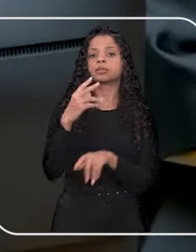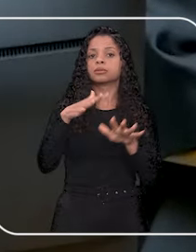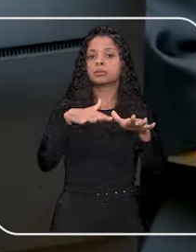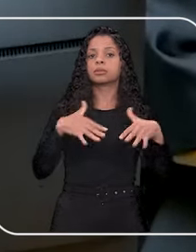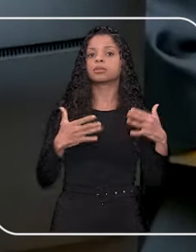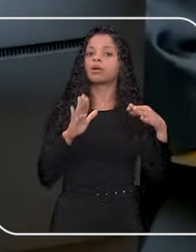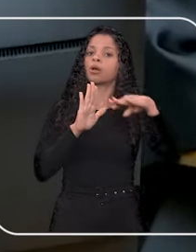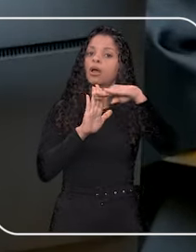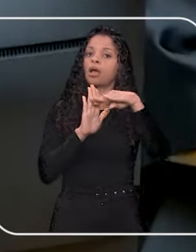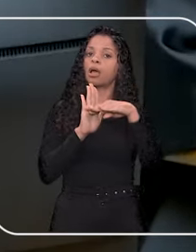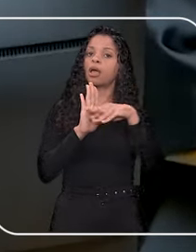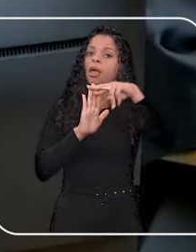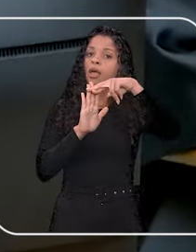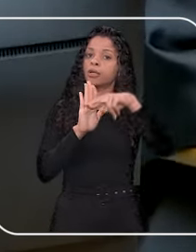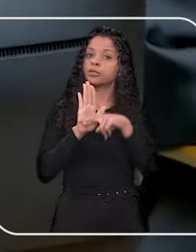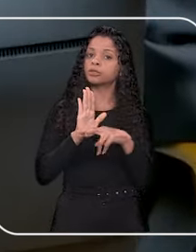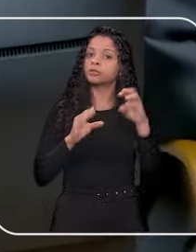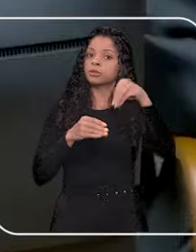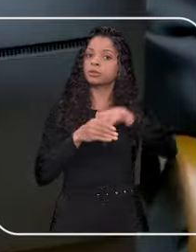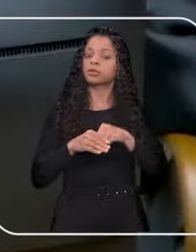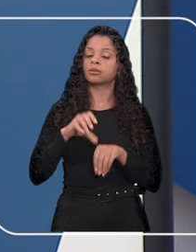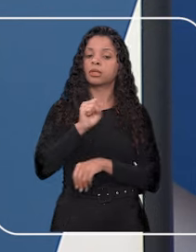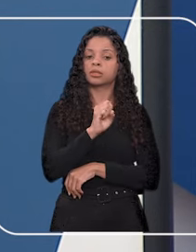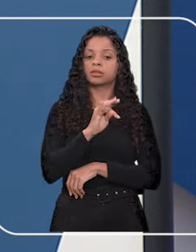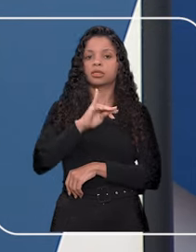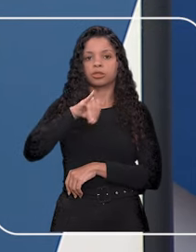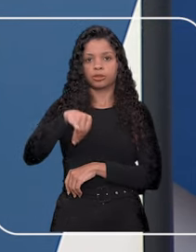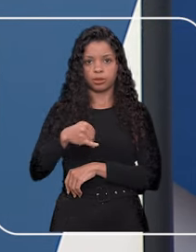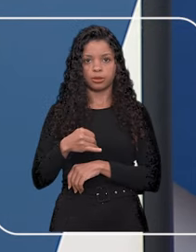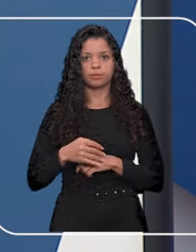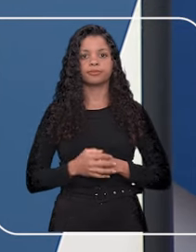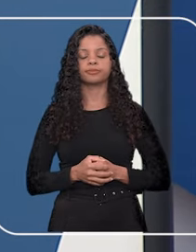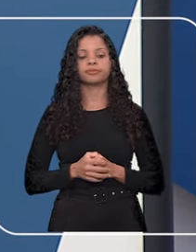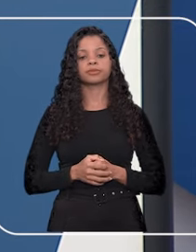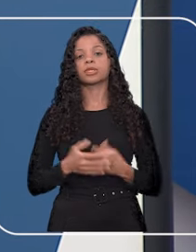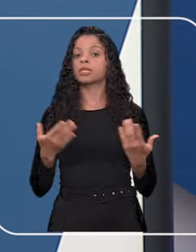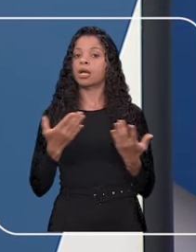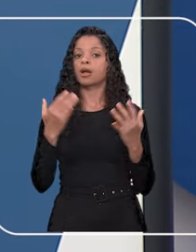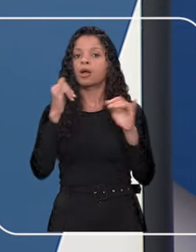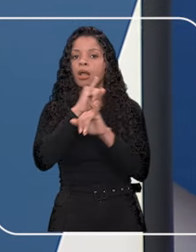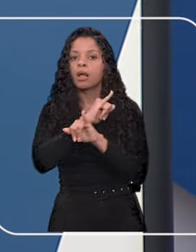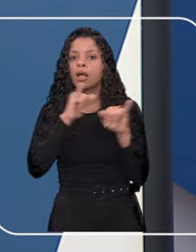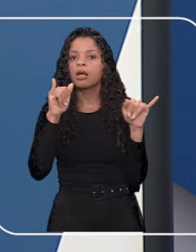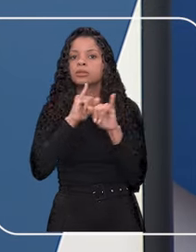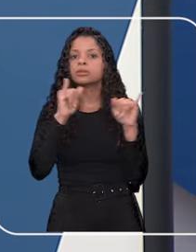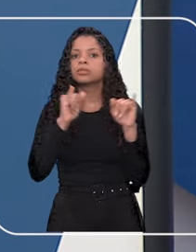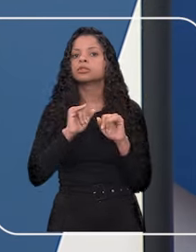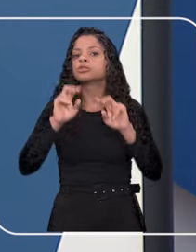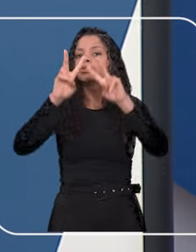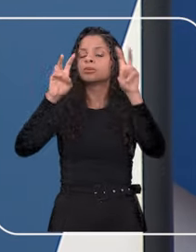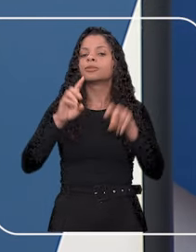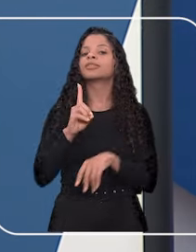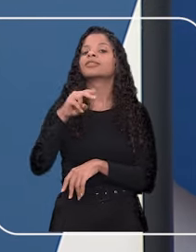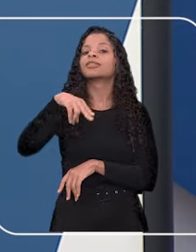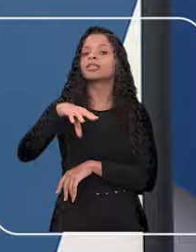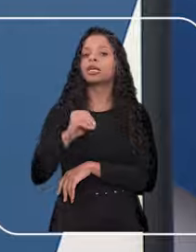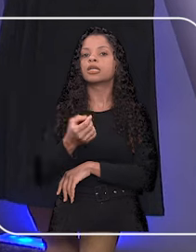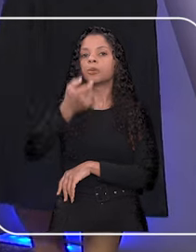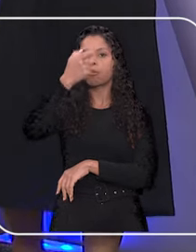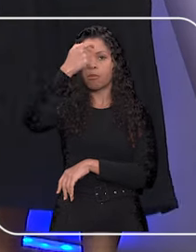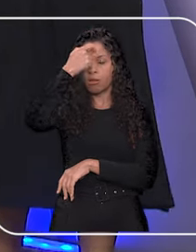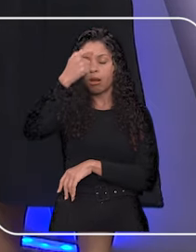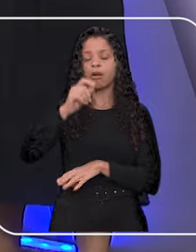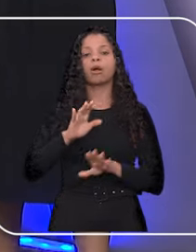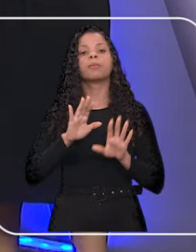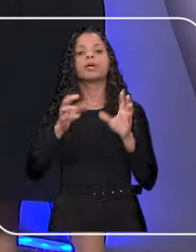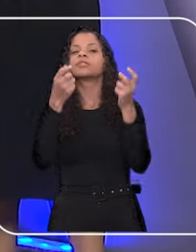sessão de acordo com o regimento interno do STJ e você acabou de assistir a uma notícia que fala sobre dano moral